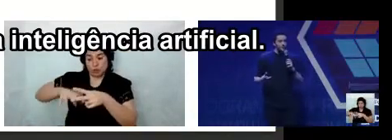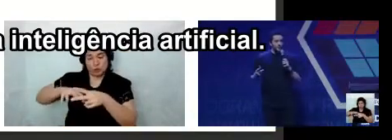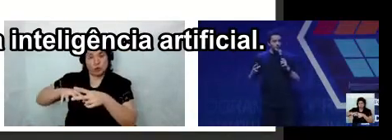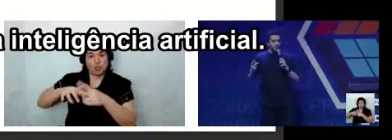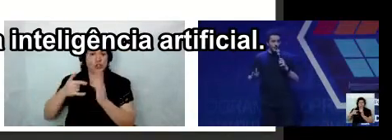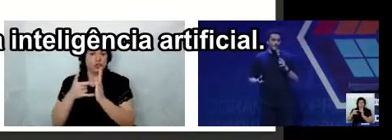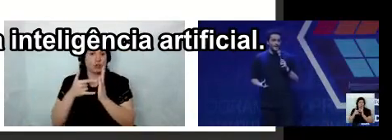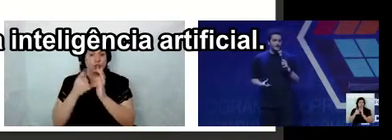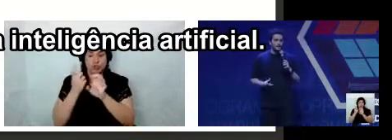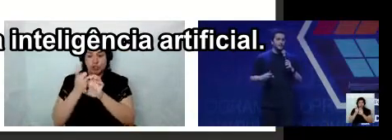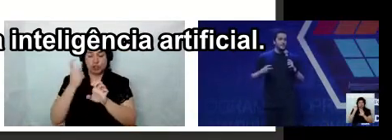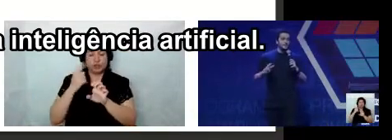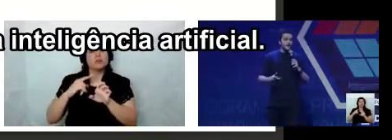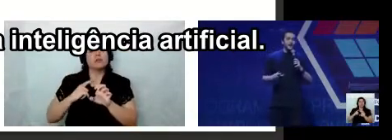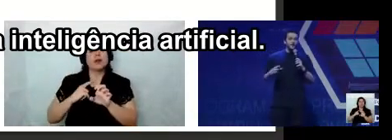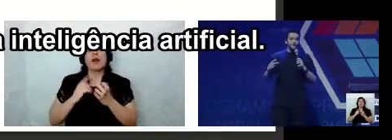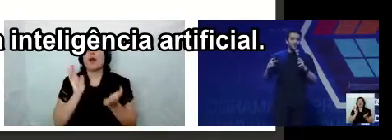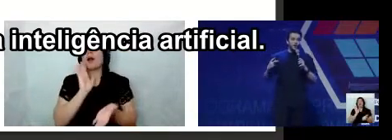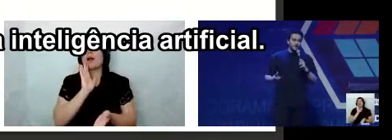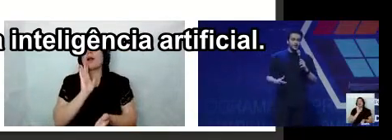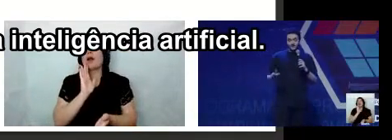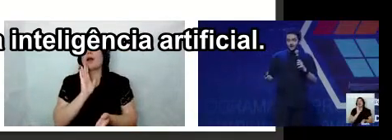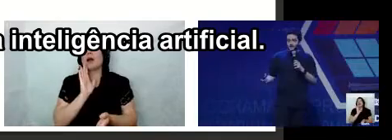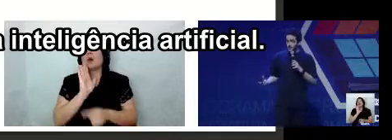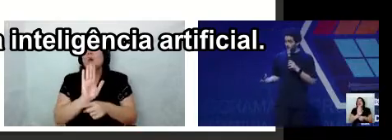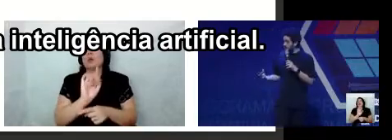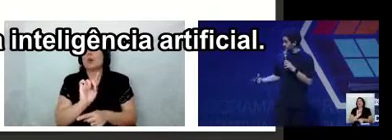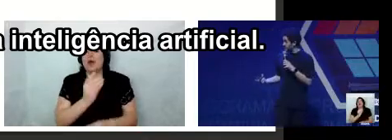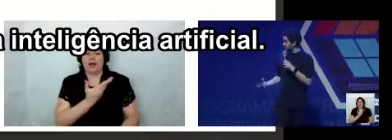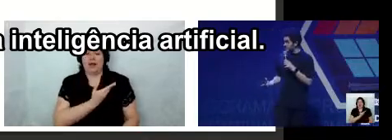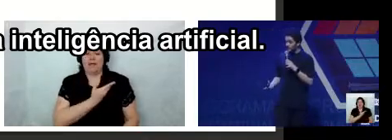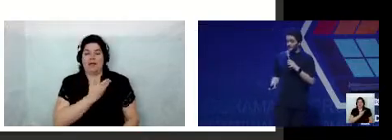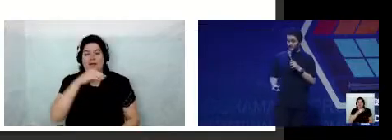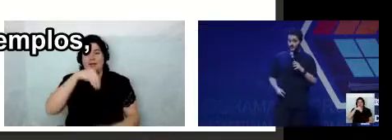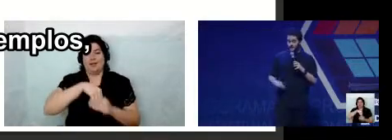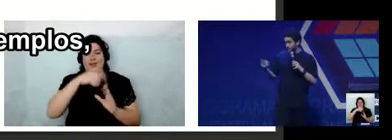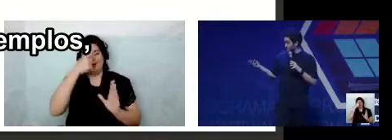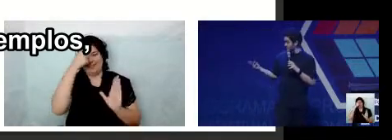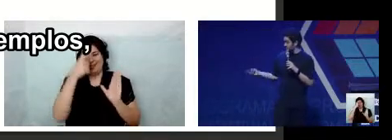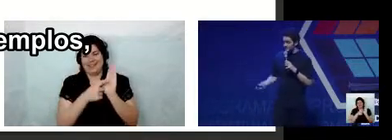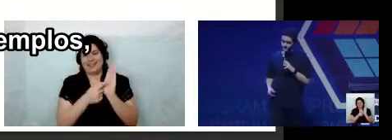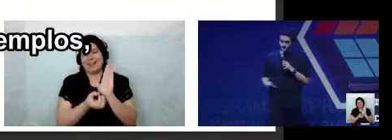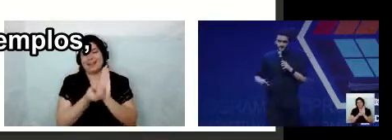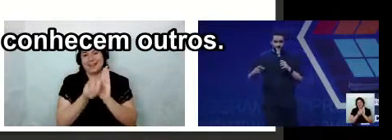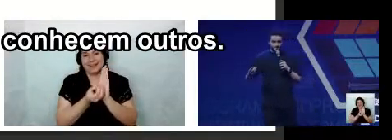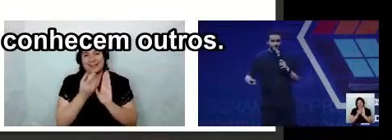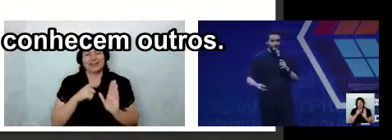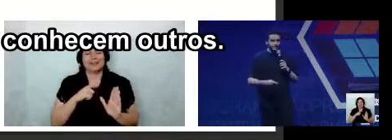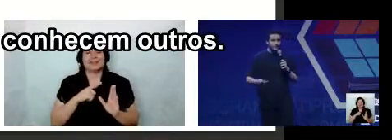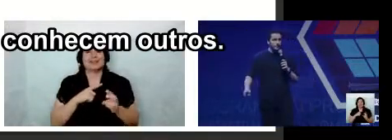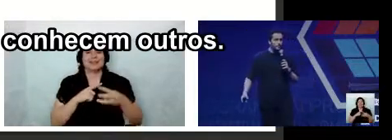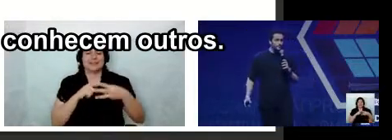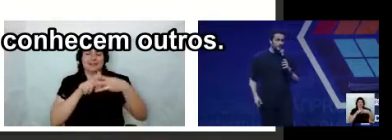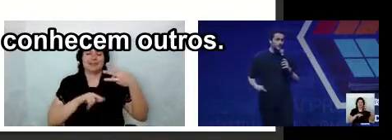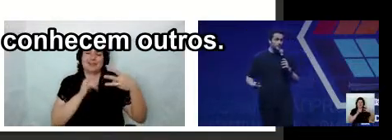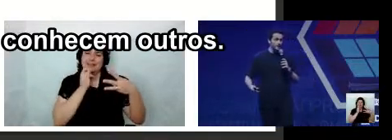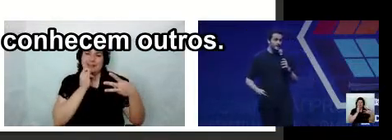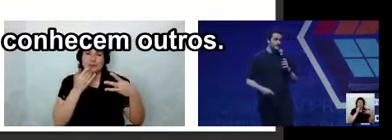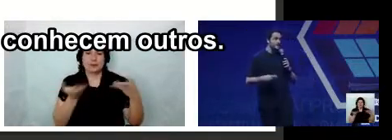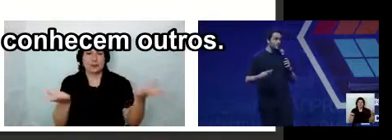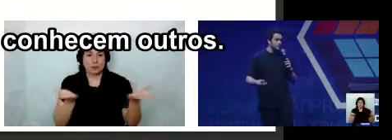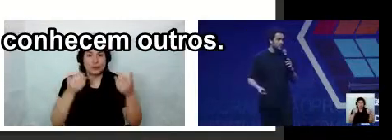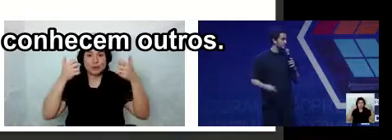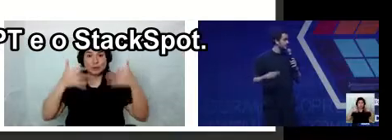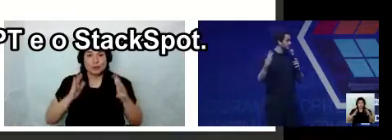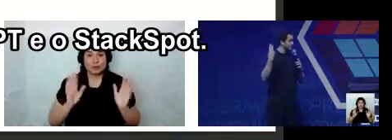ganhou um camaradinha, que é o agente da inteligência artificial. Então, aqui eu trouxe 3 exemplos, né? Vocês ouviram hoje ao longo do dia e já